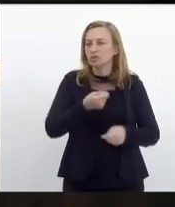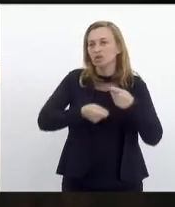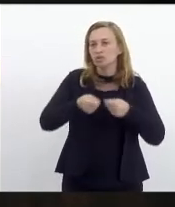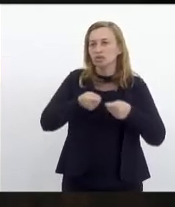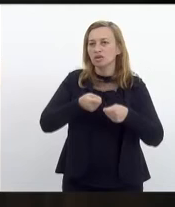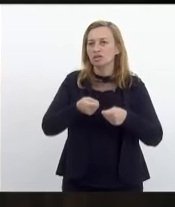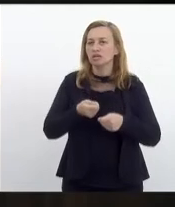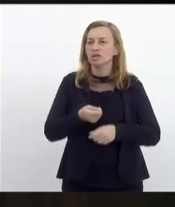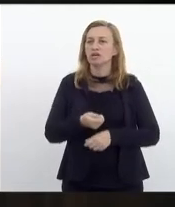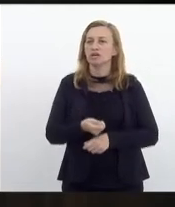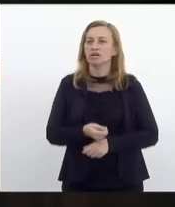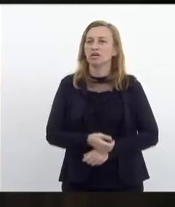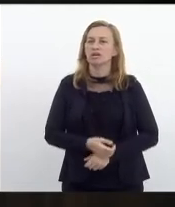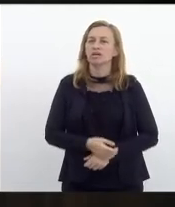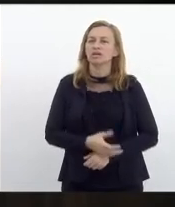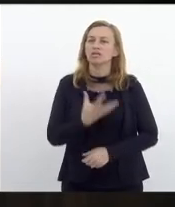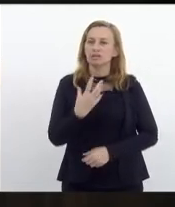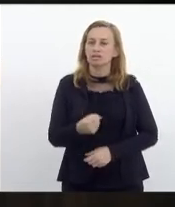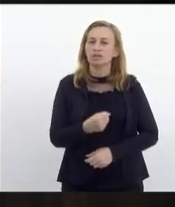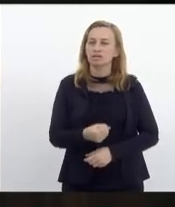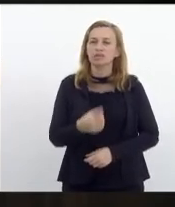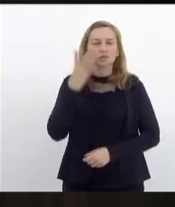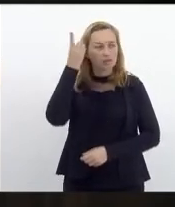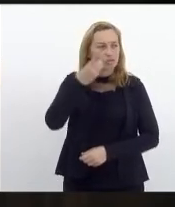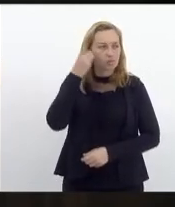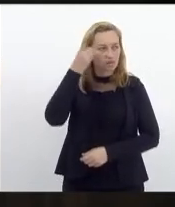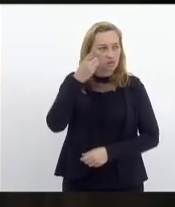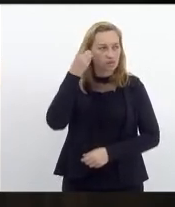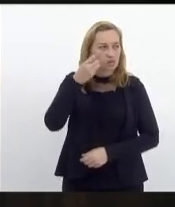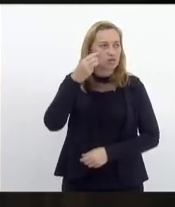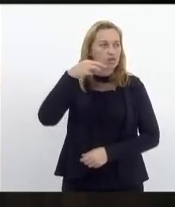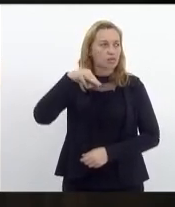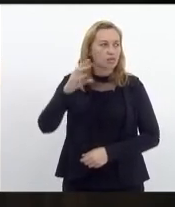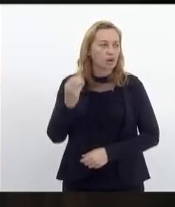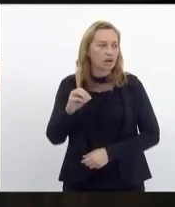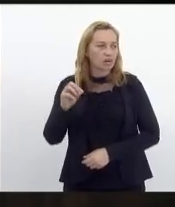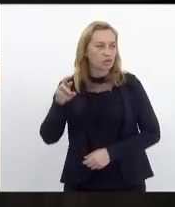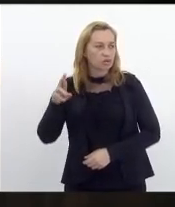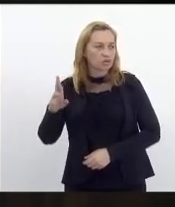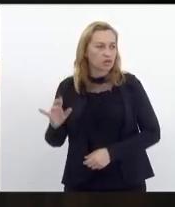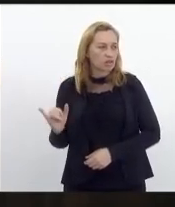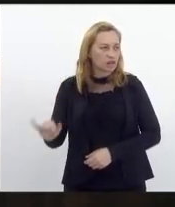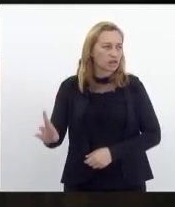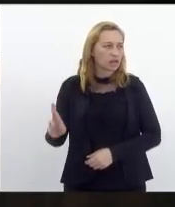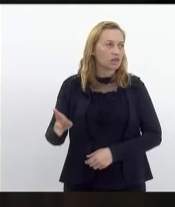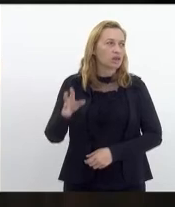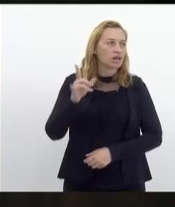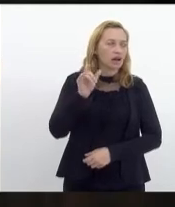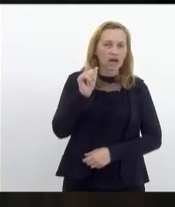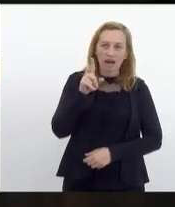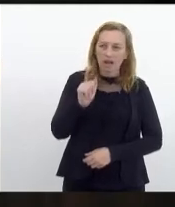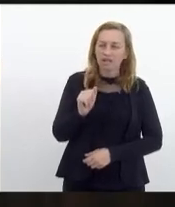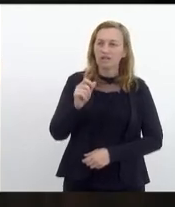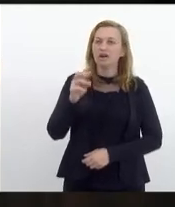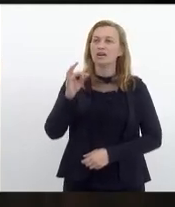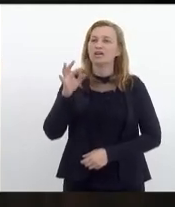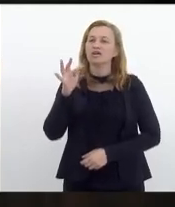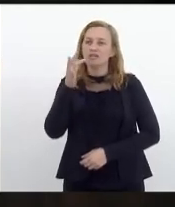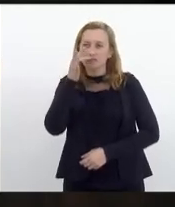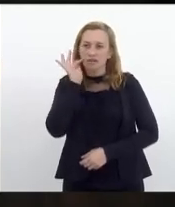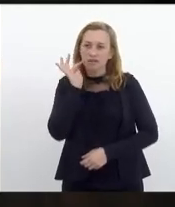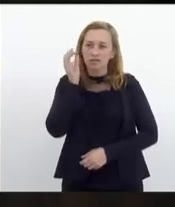Financeira e Controle, favorável. Relatores, deputados Marcos Milha, Alana Passo, delegado Carlos Augusto, Flávio Serafini e Márcio